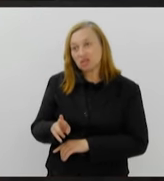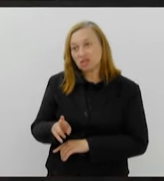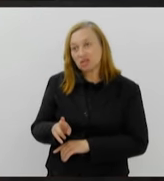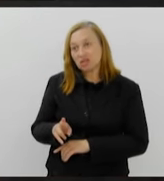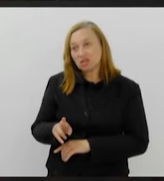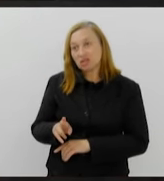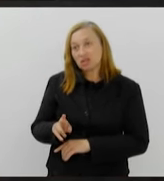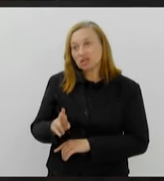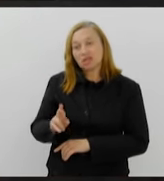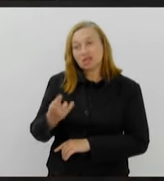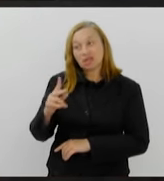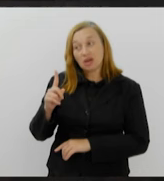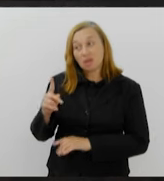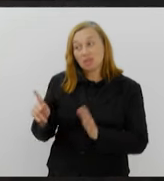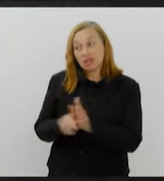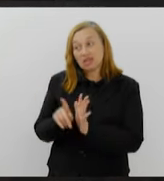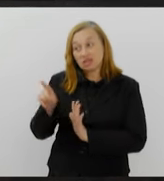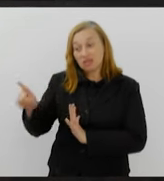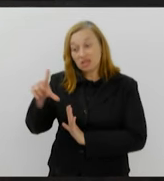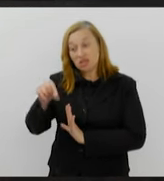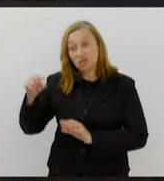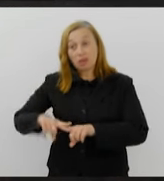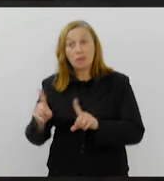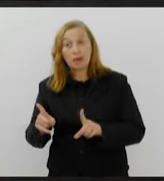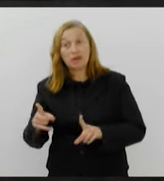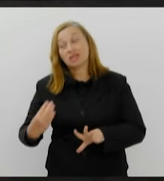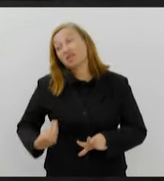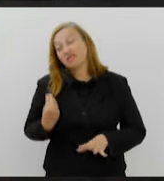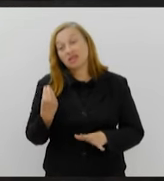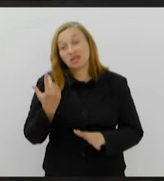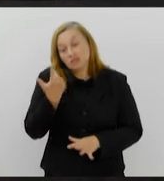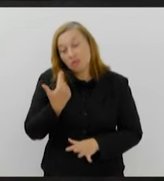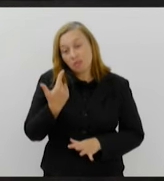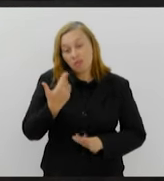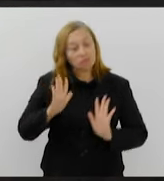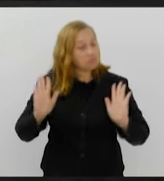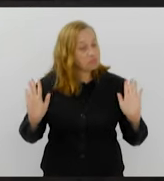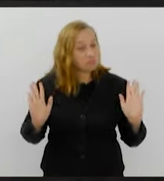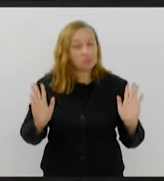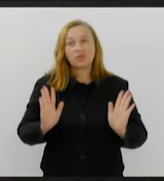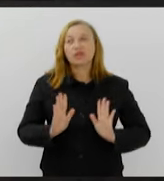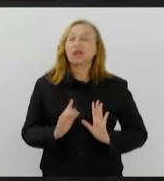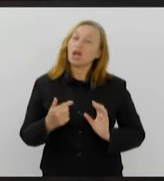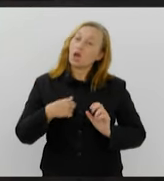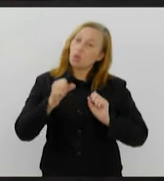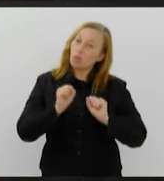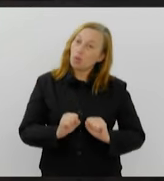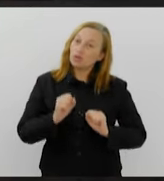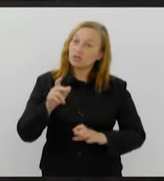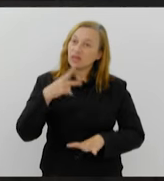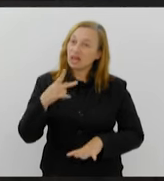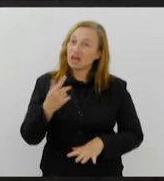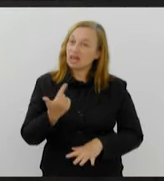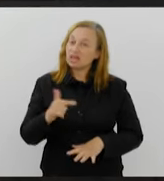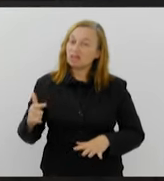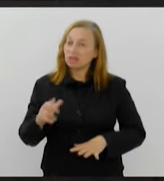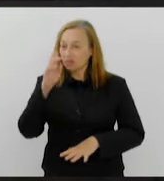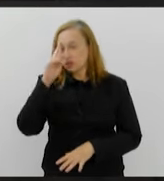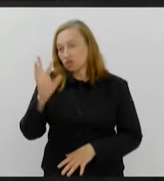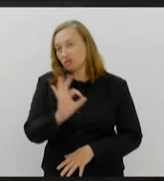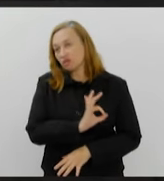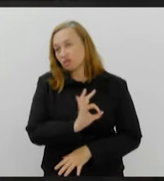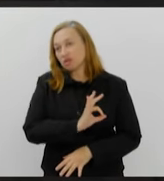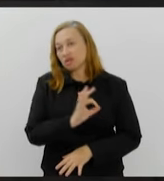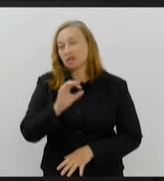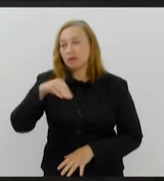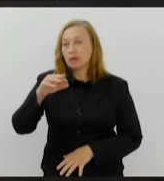padr não era seu mas a vida é feita dessa maneira eu posso dizer que a gente não tem mais o chefe de polícia Marcos